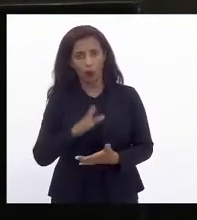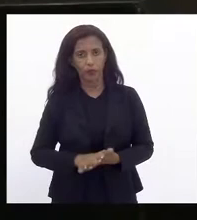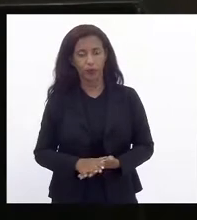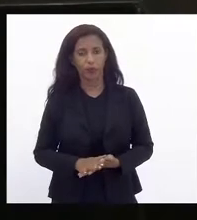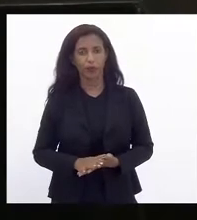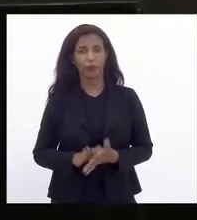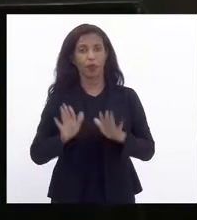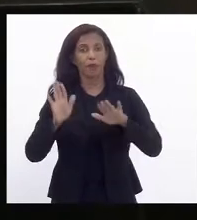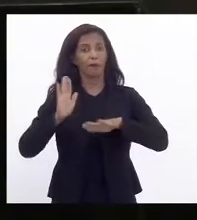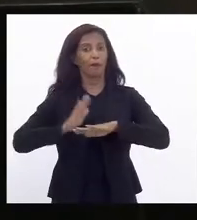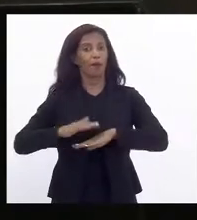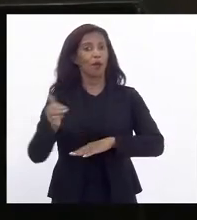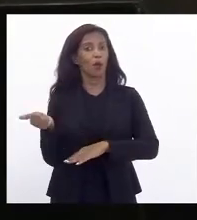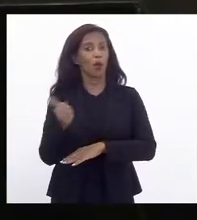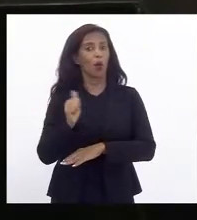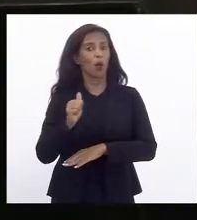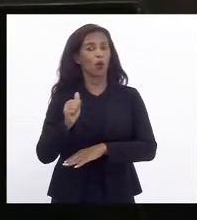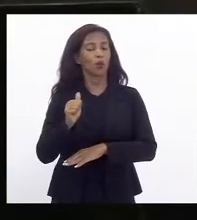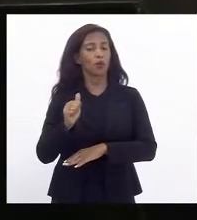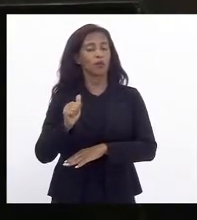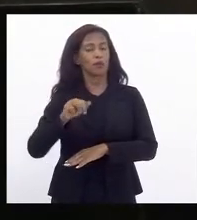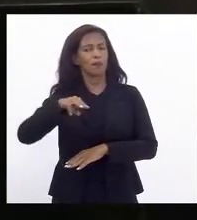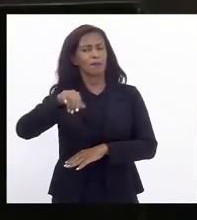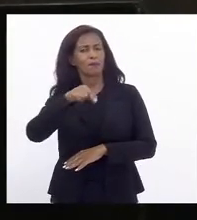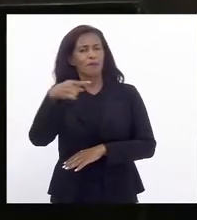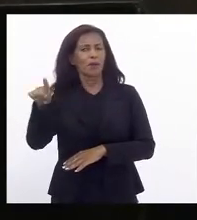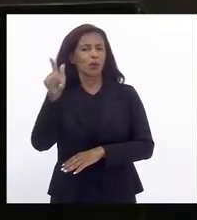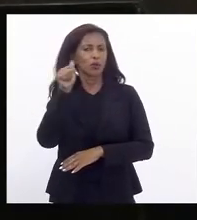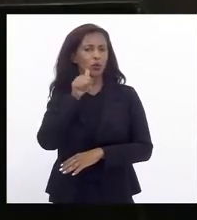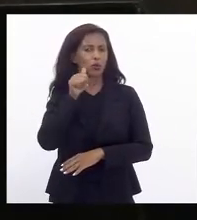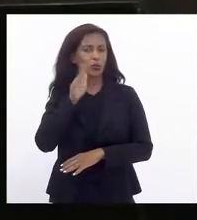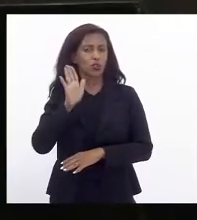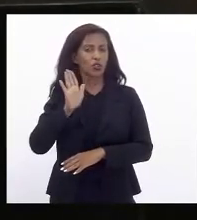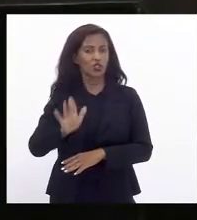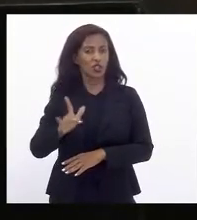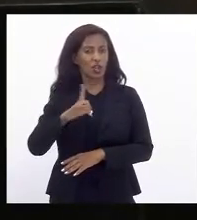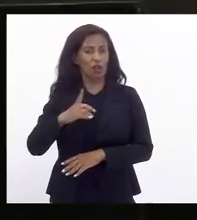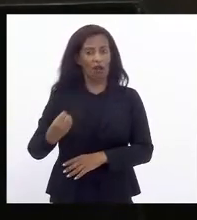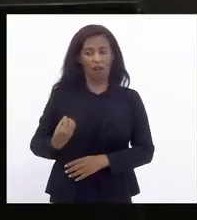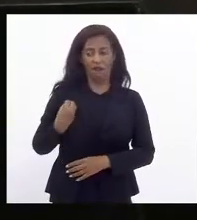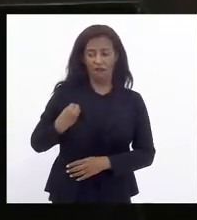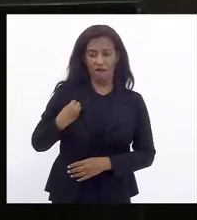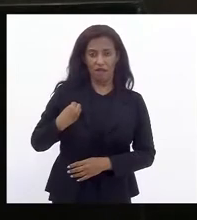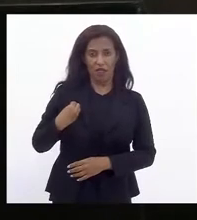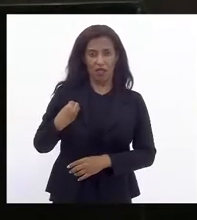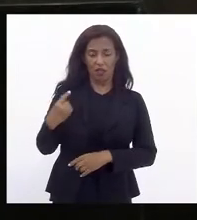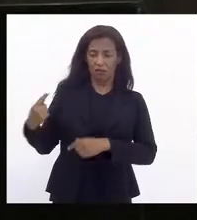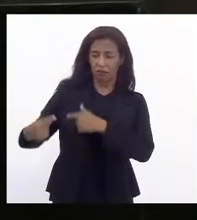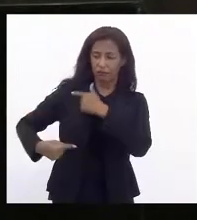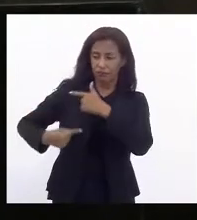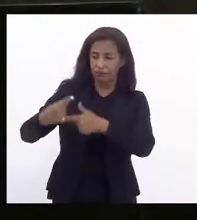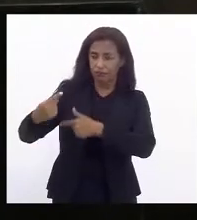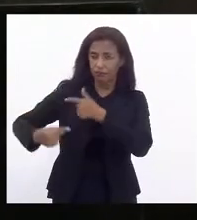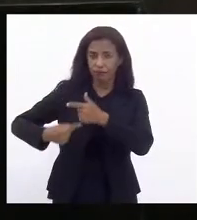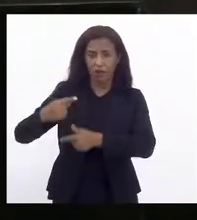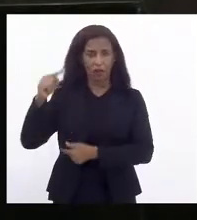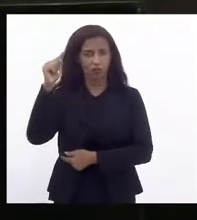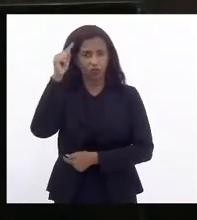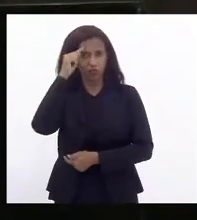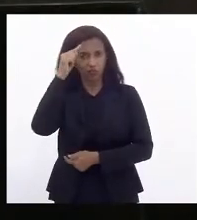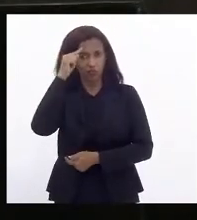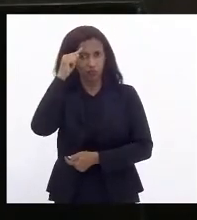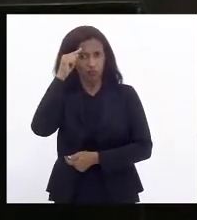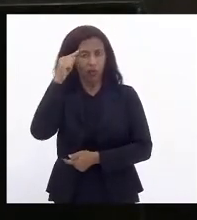Mais de 11 milhões de mulheres no nosso país já tiveram a sua vida, a sua rotina, seu cotidiano